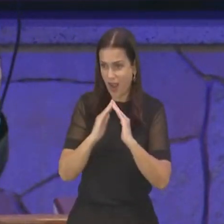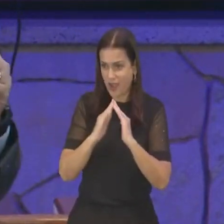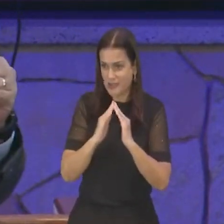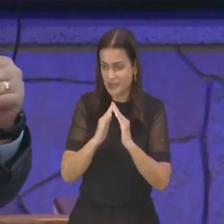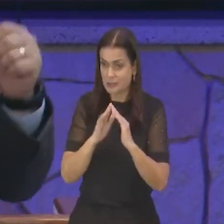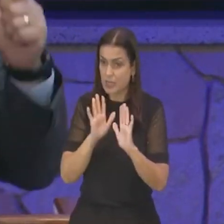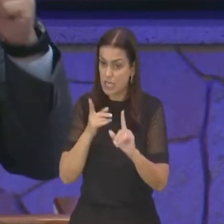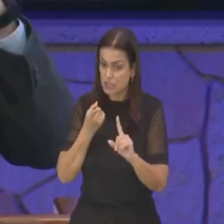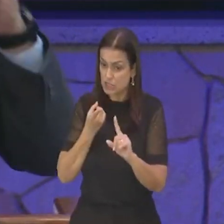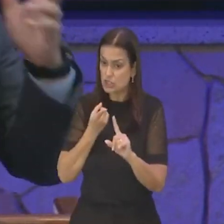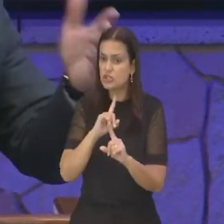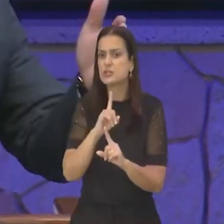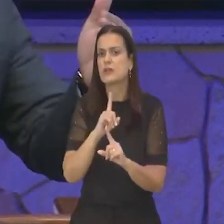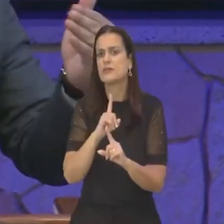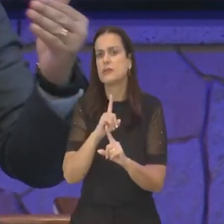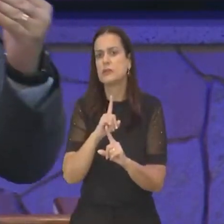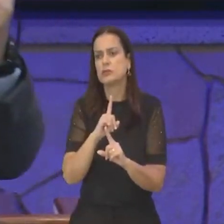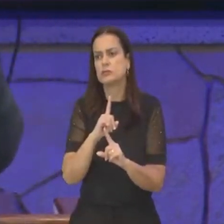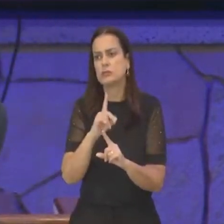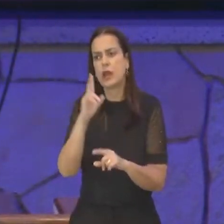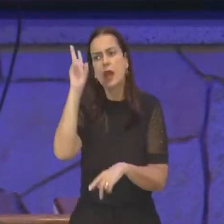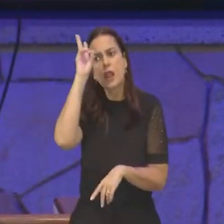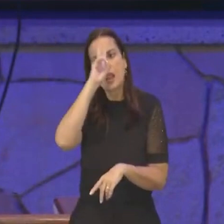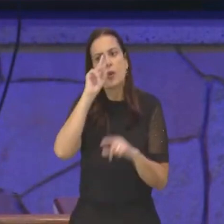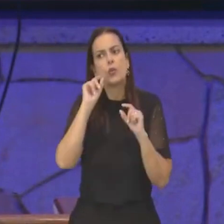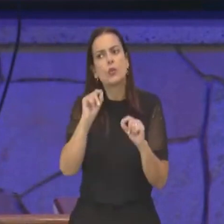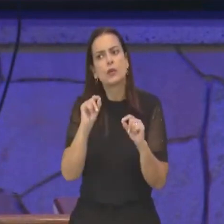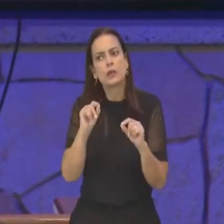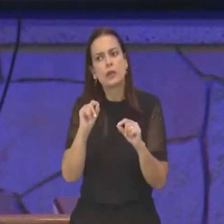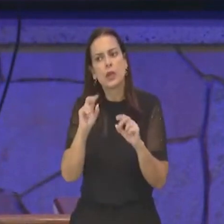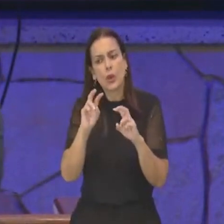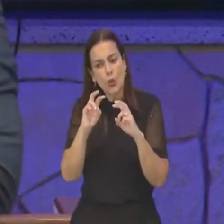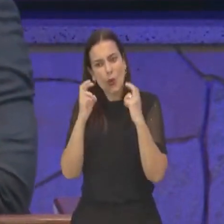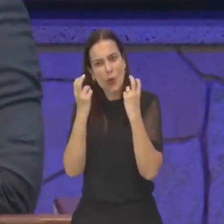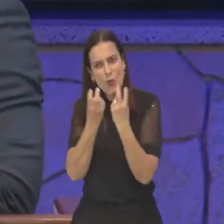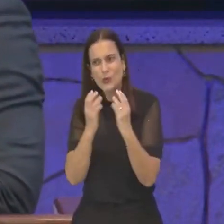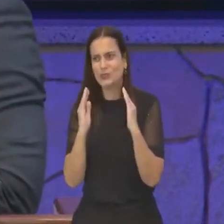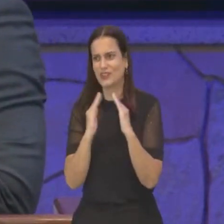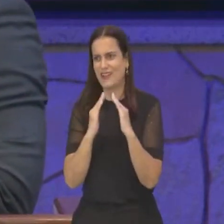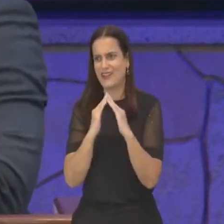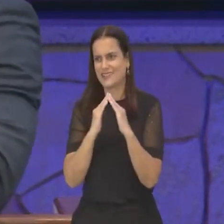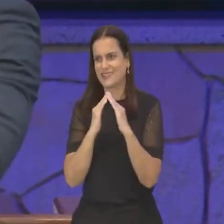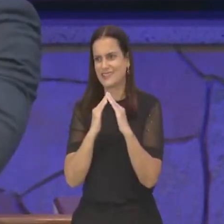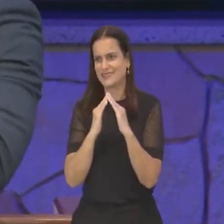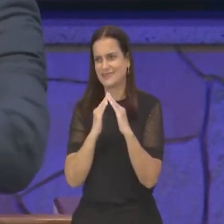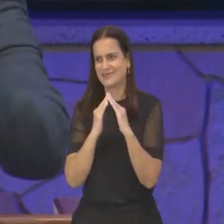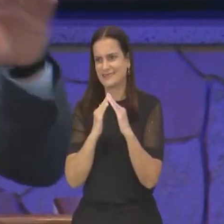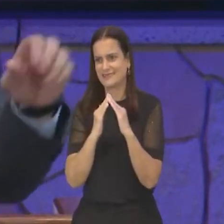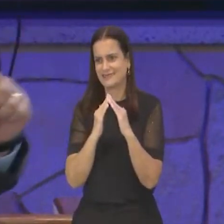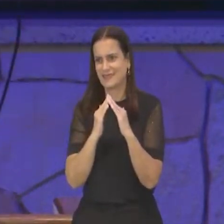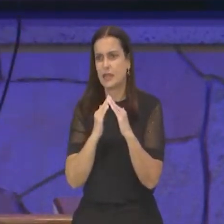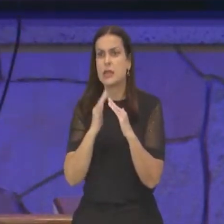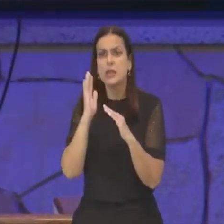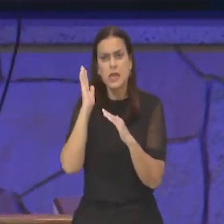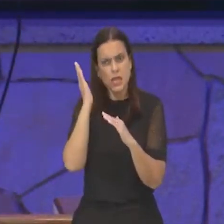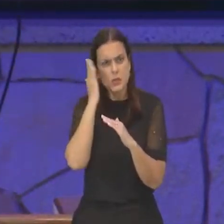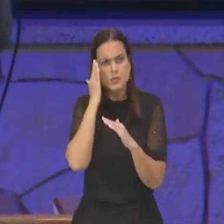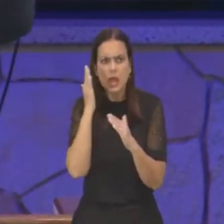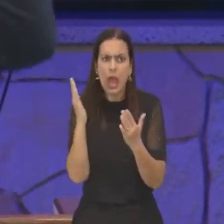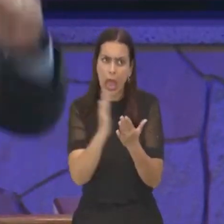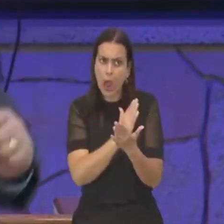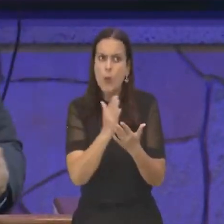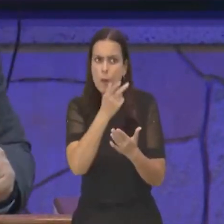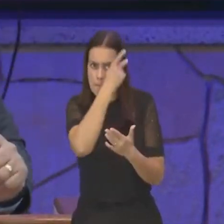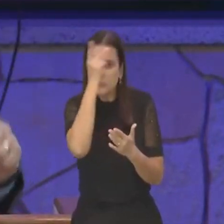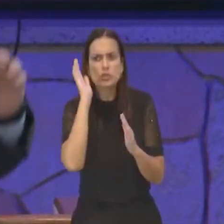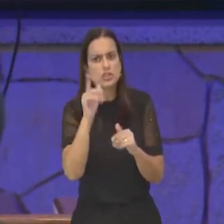desafio de resgatarmos aquele culto no lar, Eu sei que alguns irmãos já fazem isso, amém.